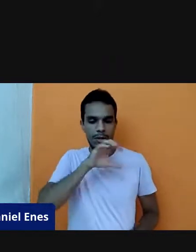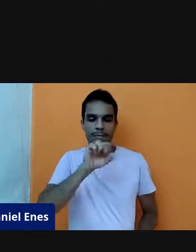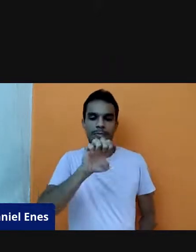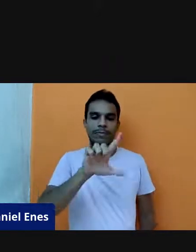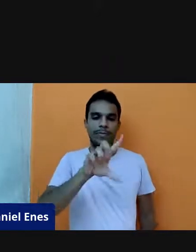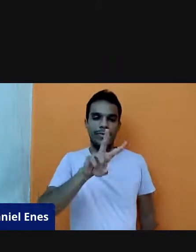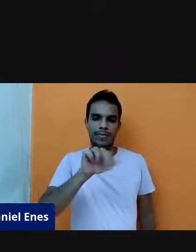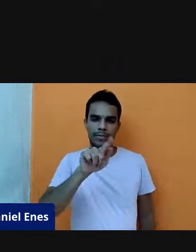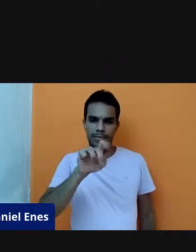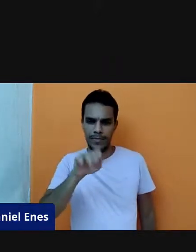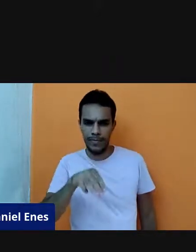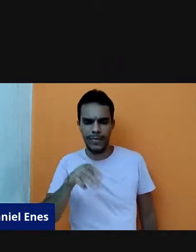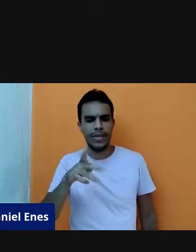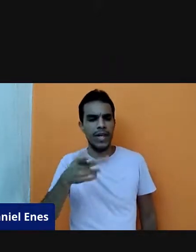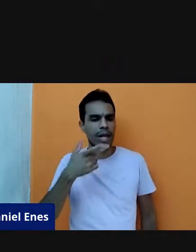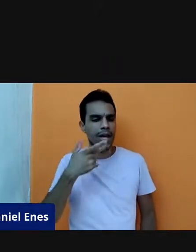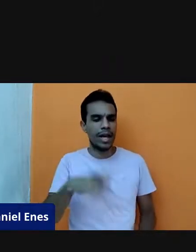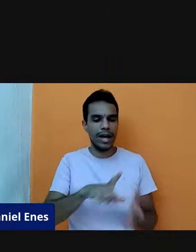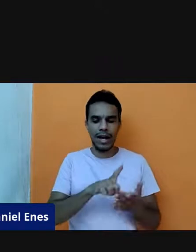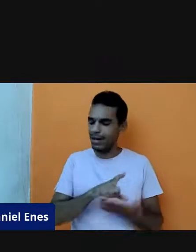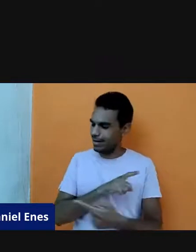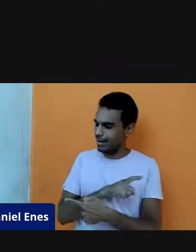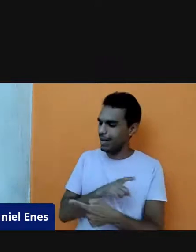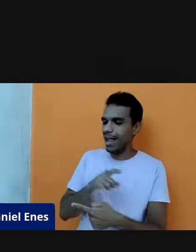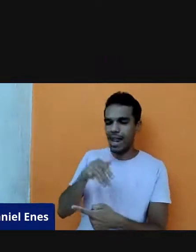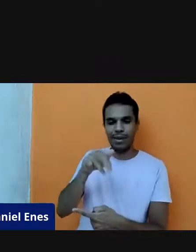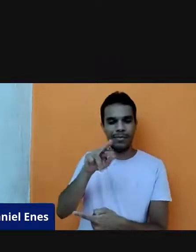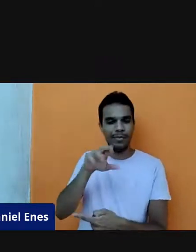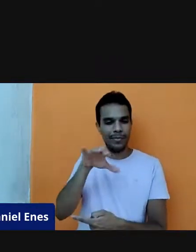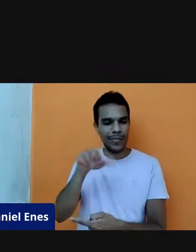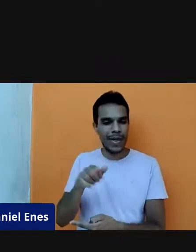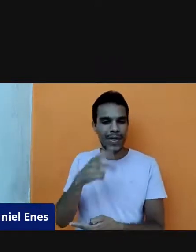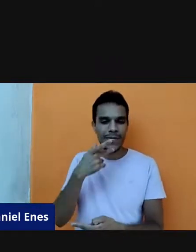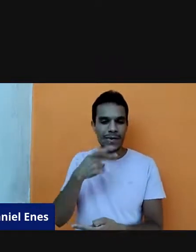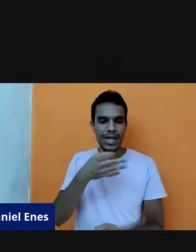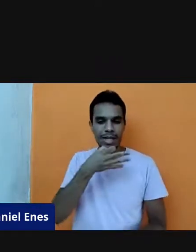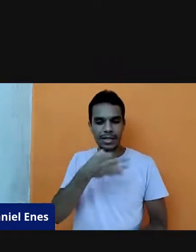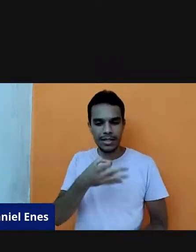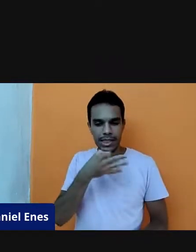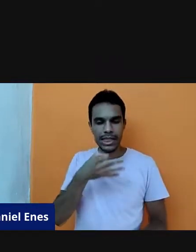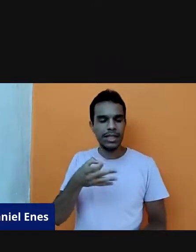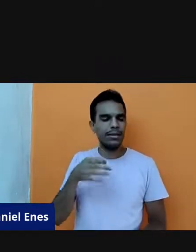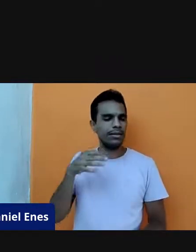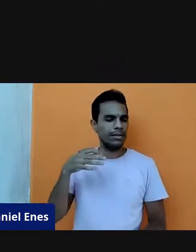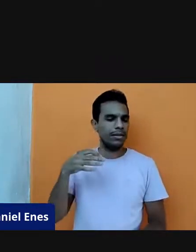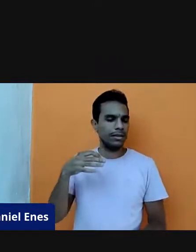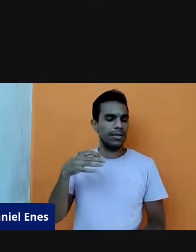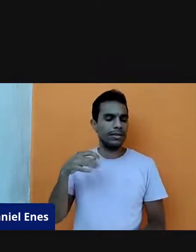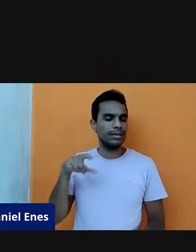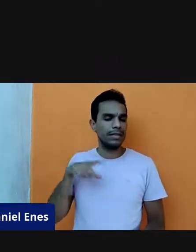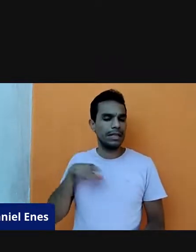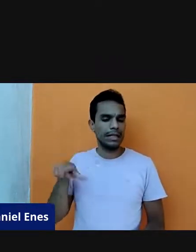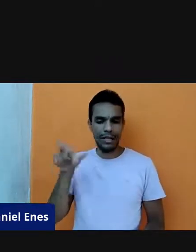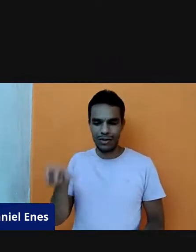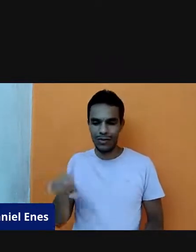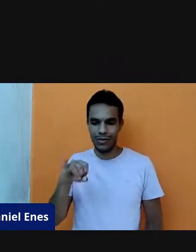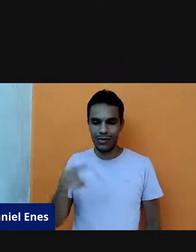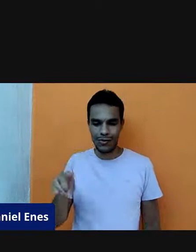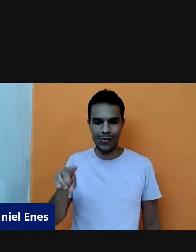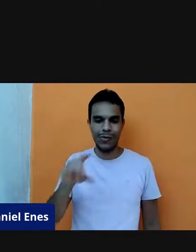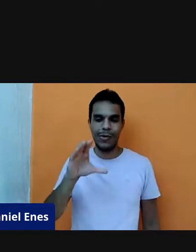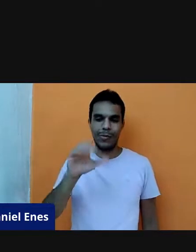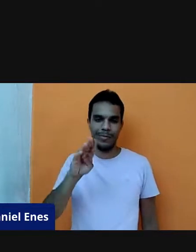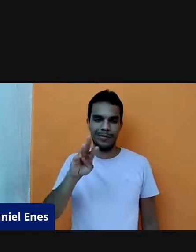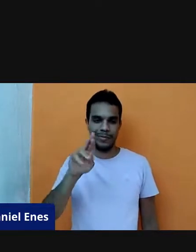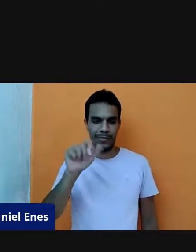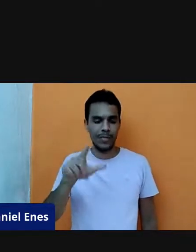né, com a crítica do João Cabral de Melo Neto. Esse livro, ele conta histórias de